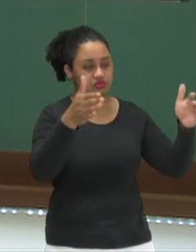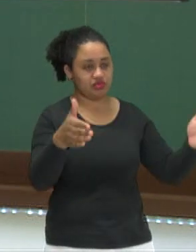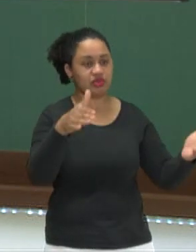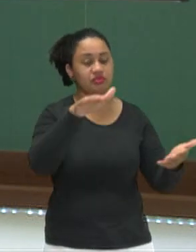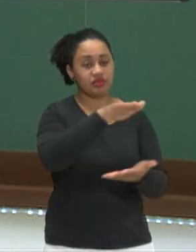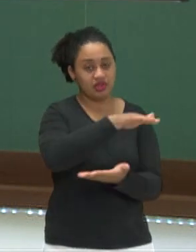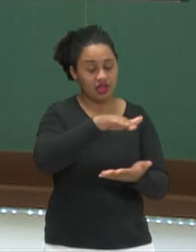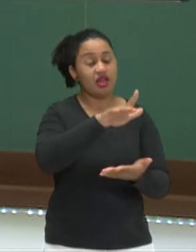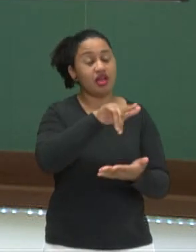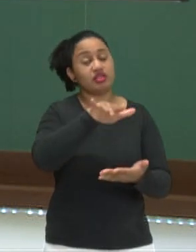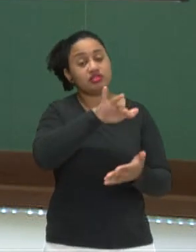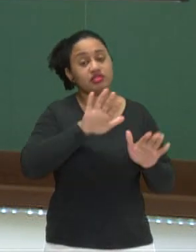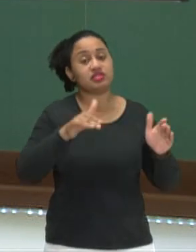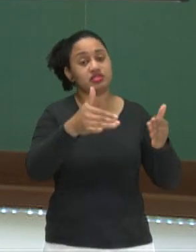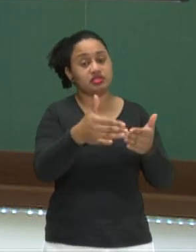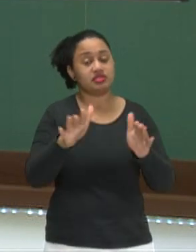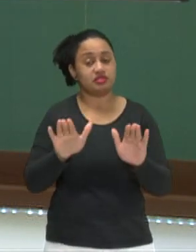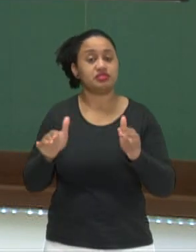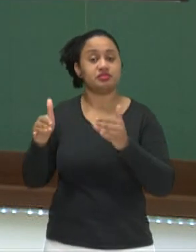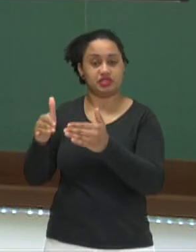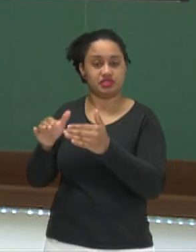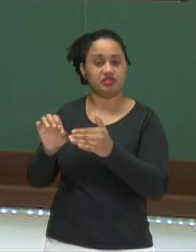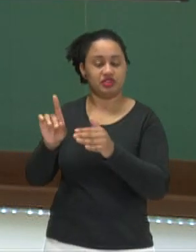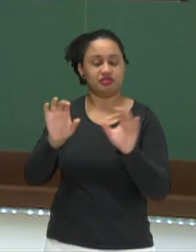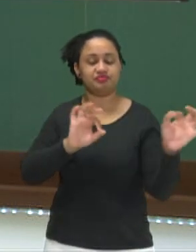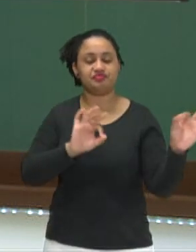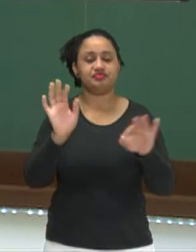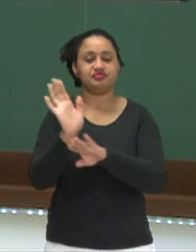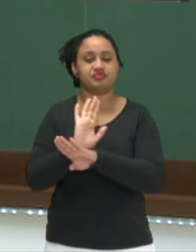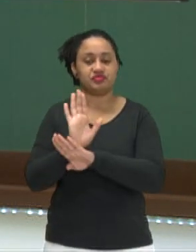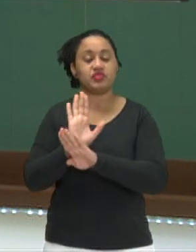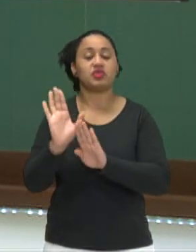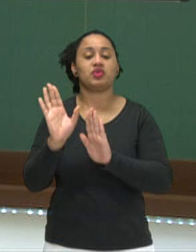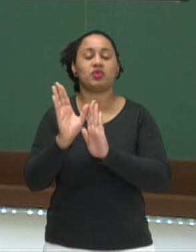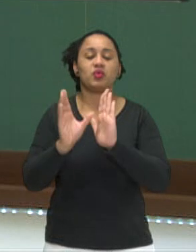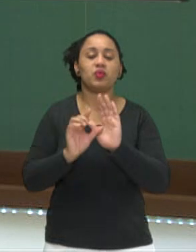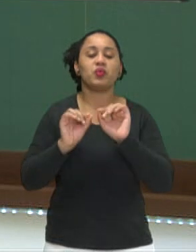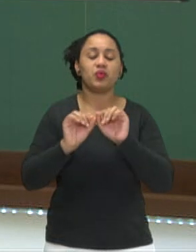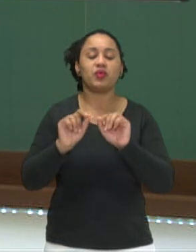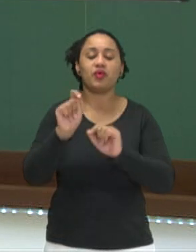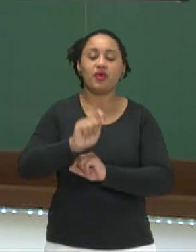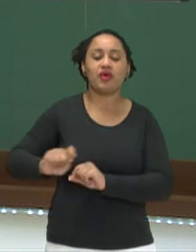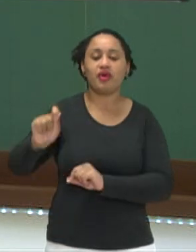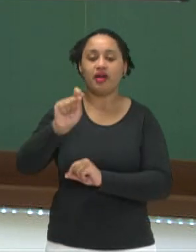paralelepípedo como casos especiais. Nesse vídeo a gente conversou